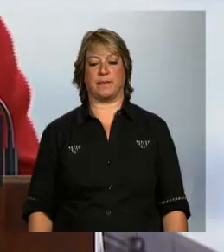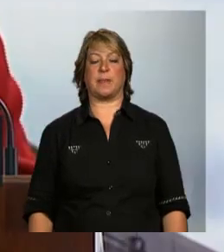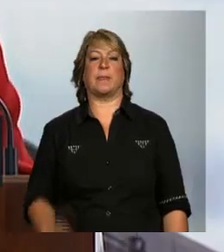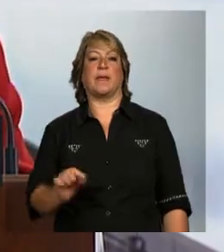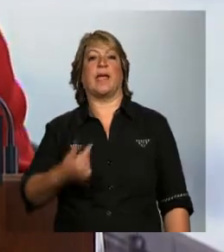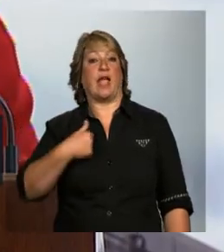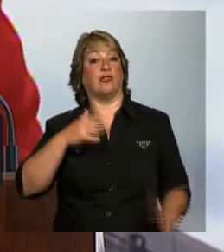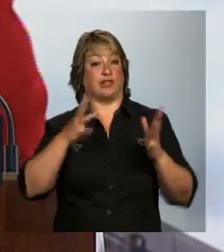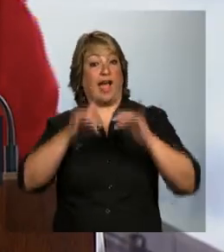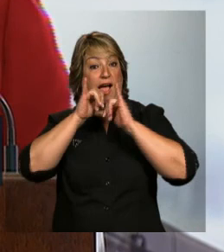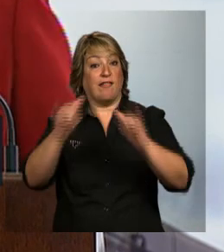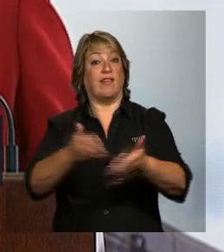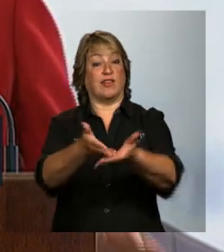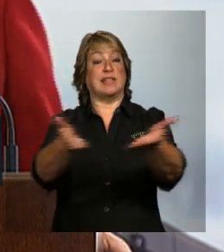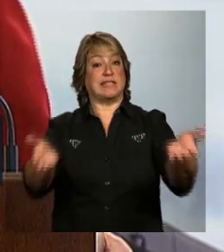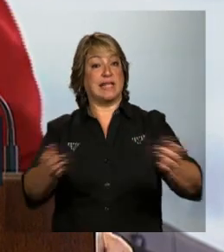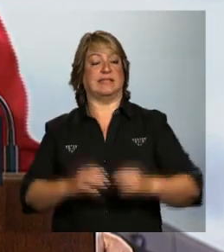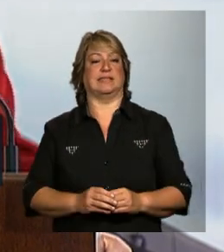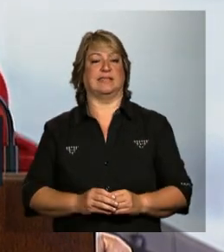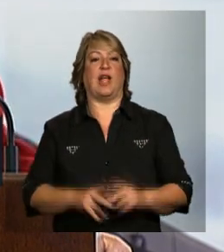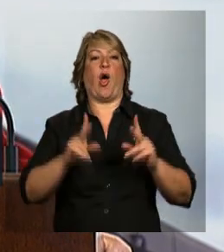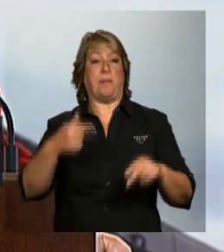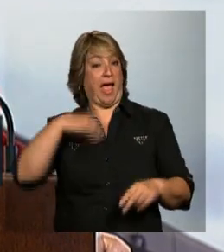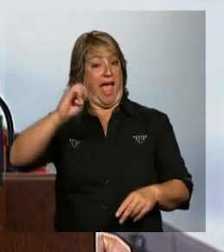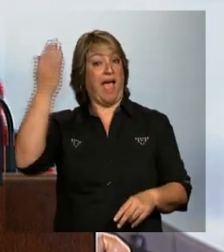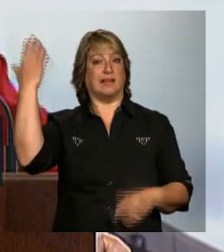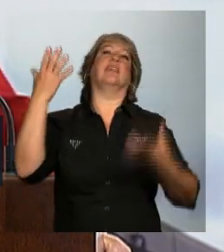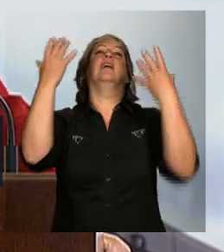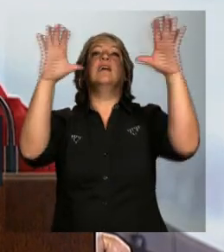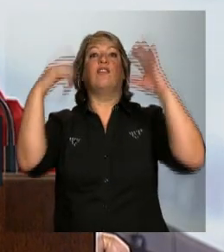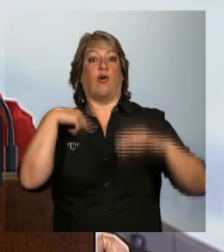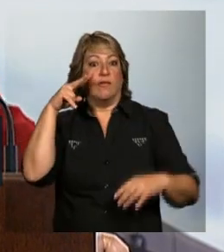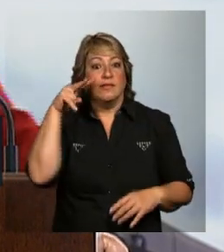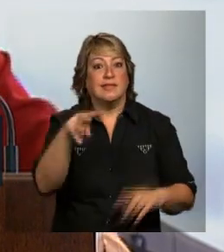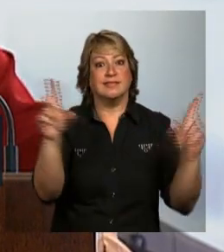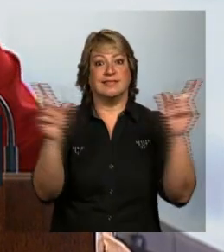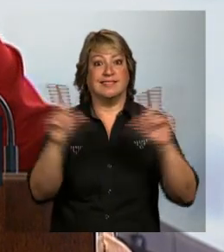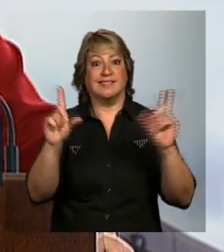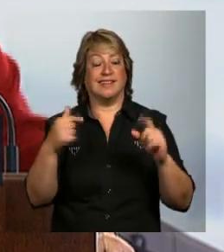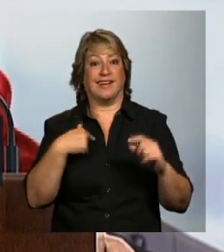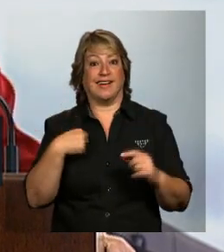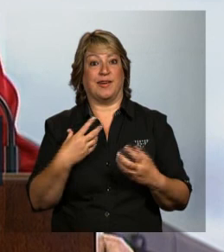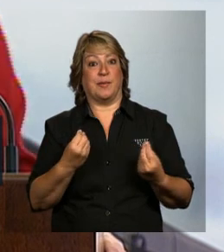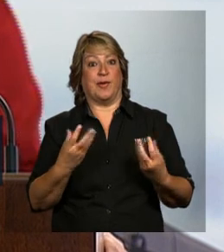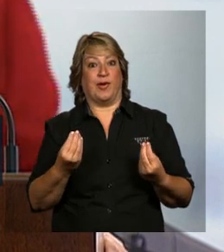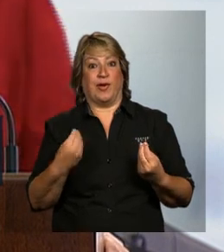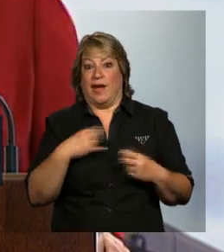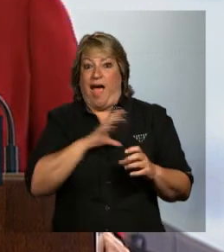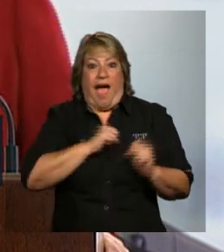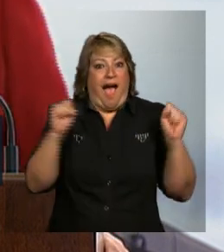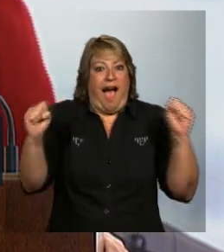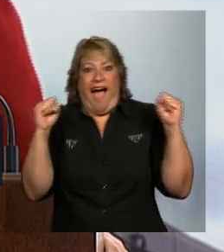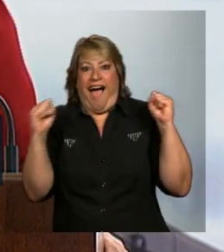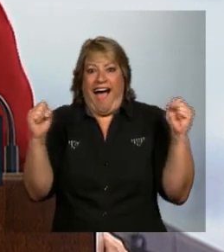e eu já disse a vocês que como eu julguei vôlei eu acompanho com muita muita